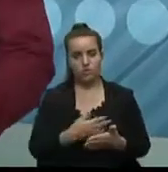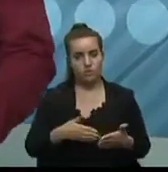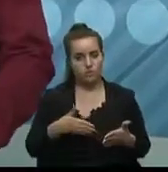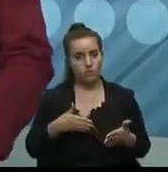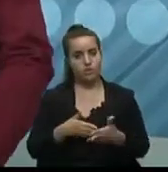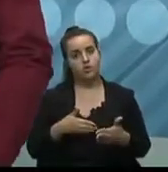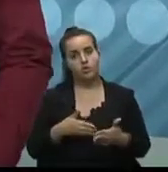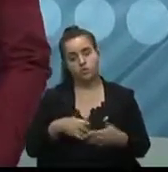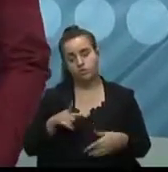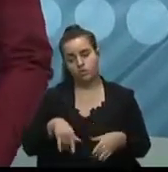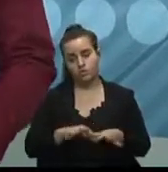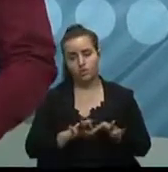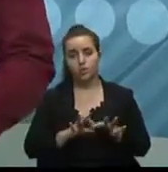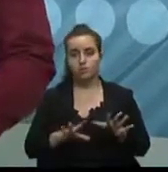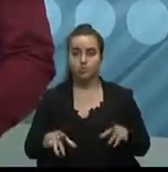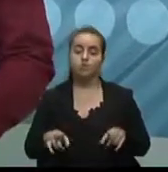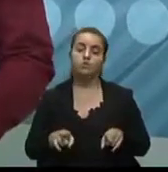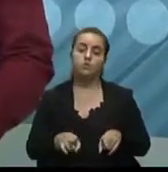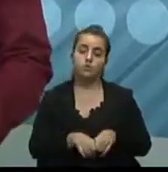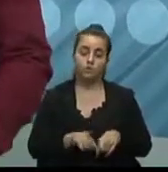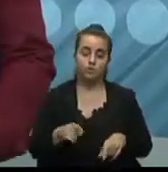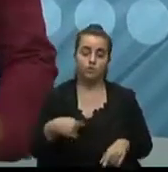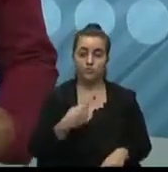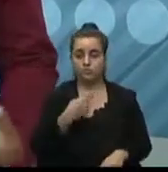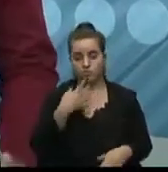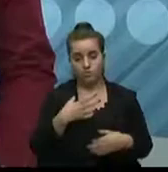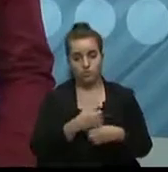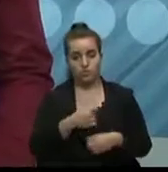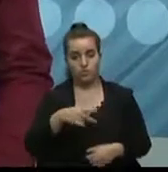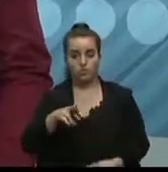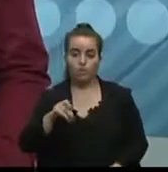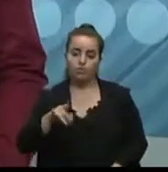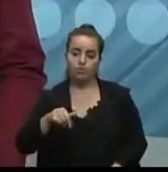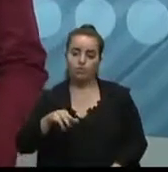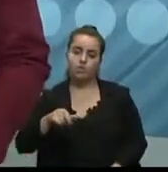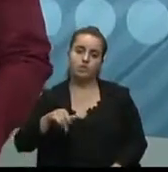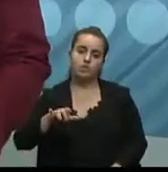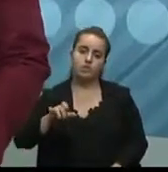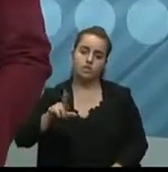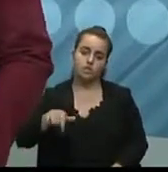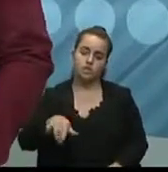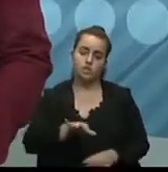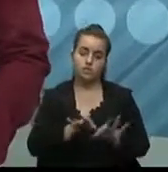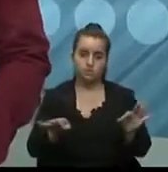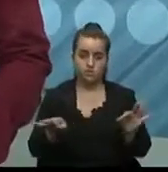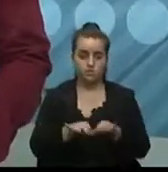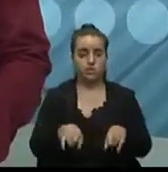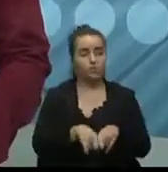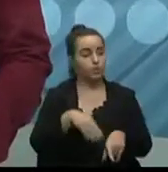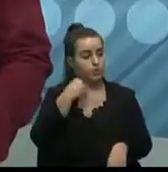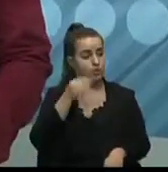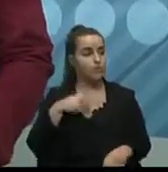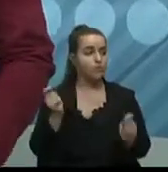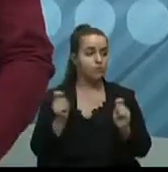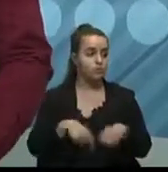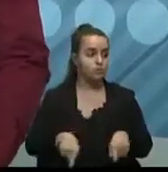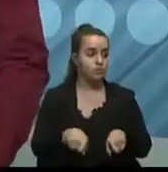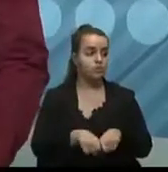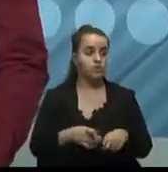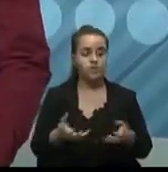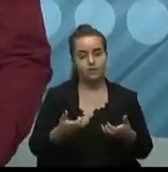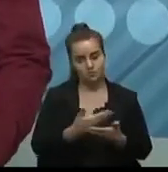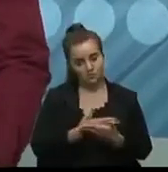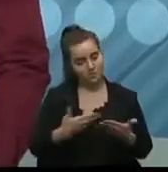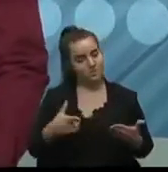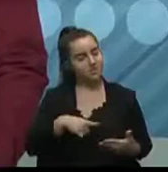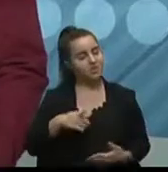máximo permitido. Nós tratamos o cálculo da probabilidade simples, tratamos o teste de hipótese. E eu espero que